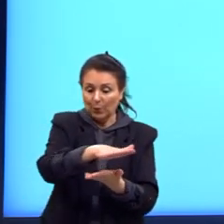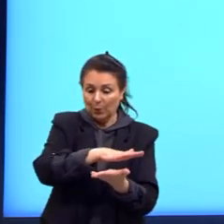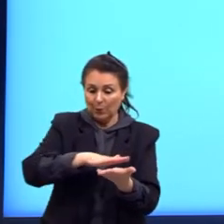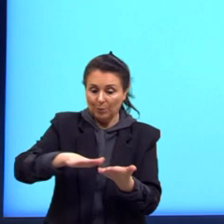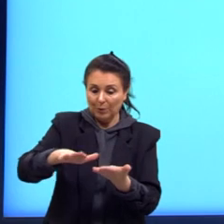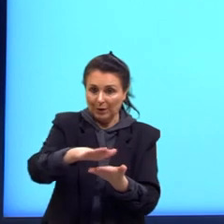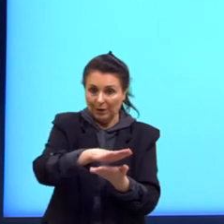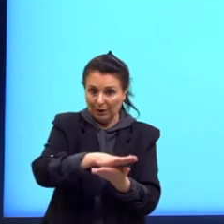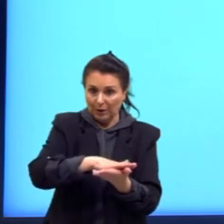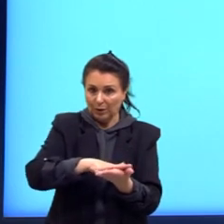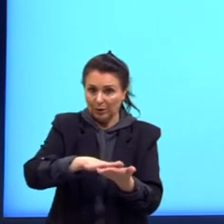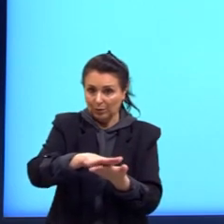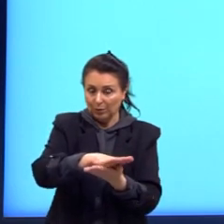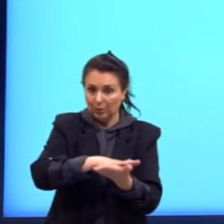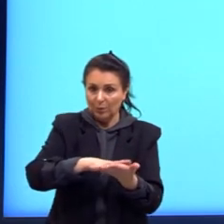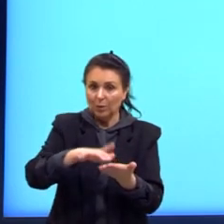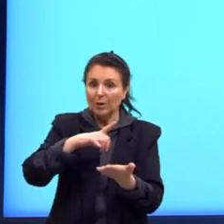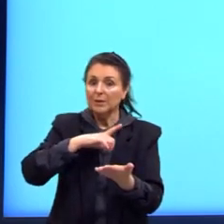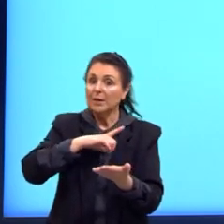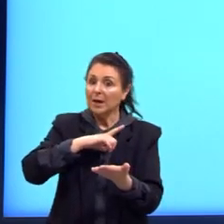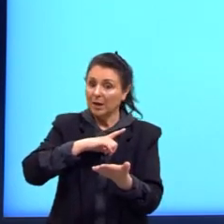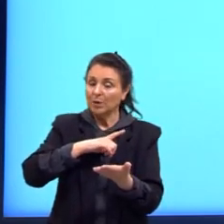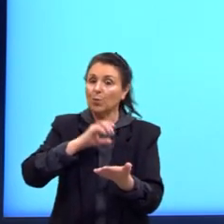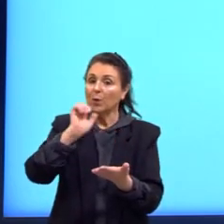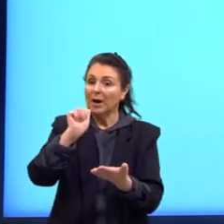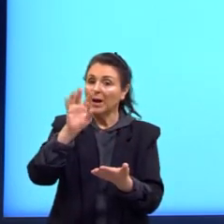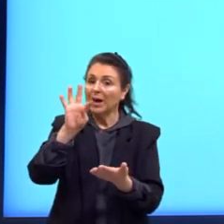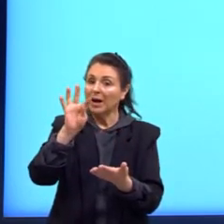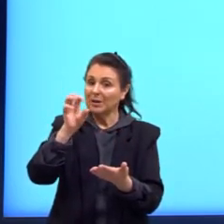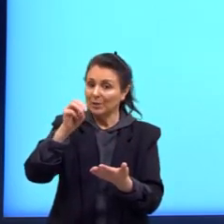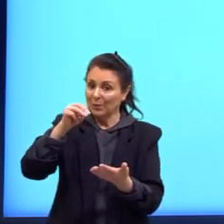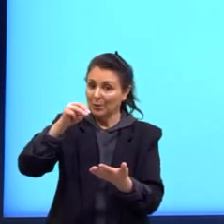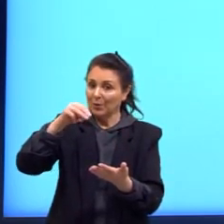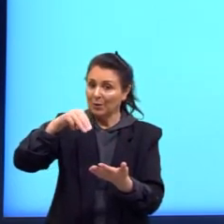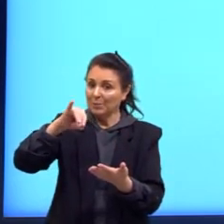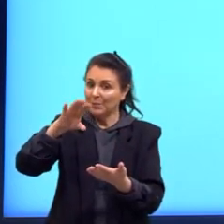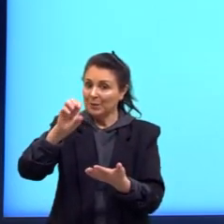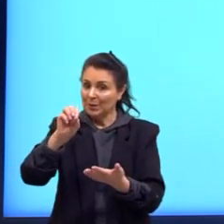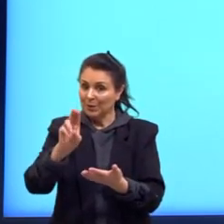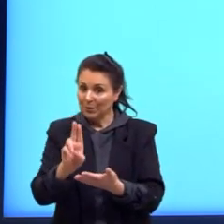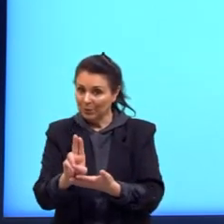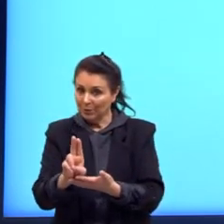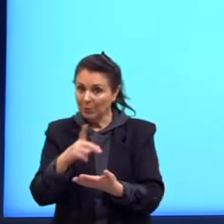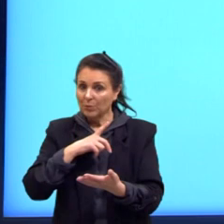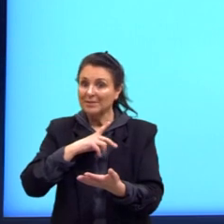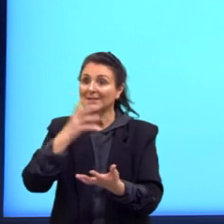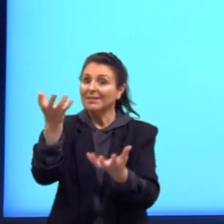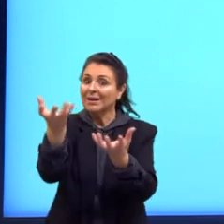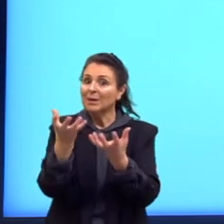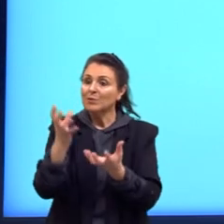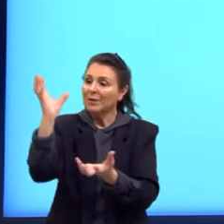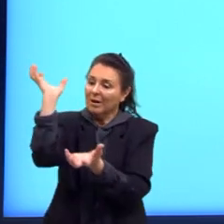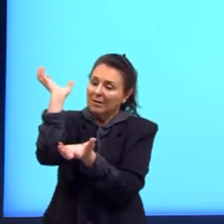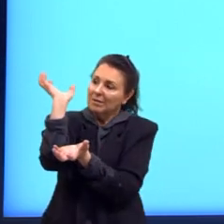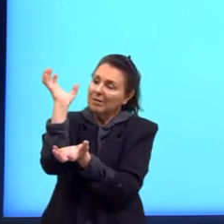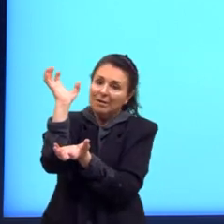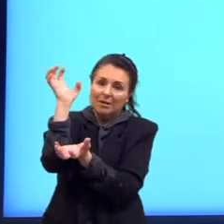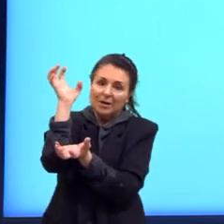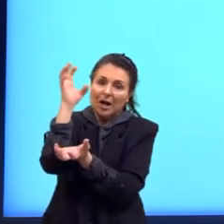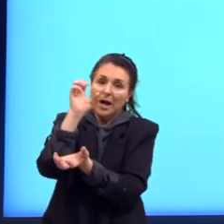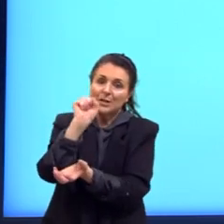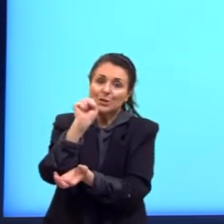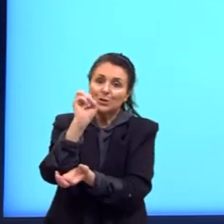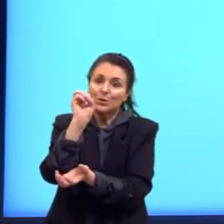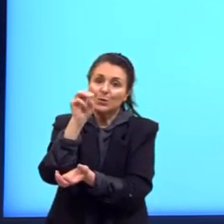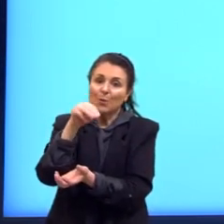o solo temos o atomium como nós queremos a sombra nós podemos imaginar que cada esfera